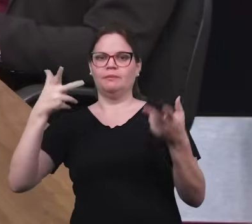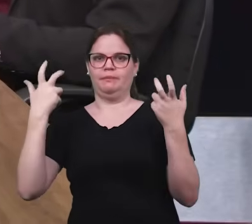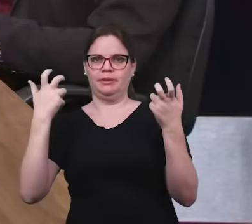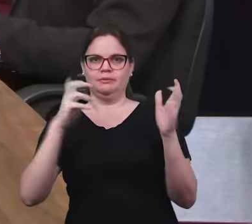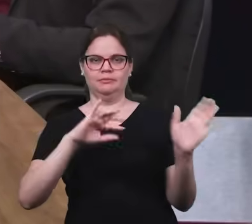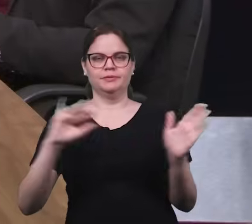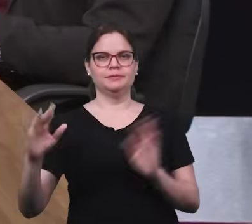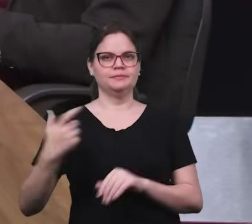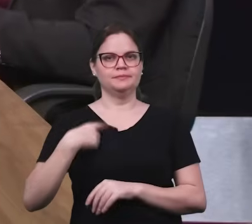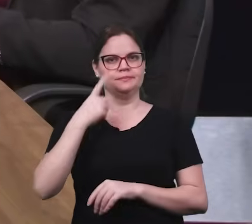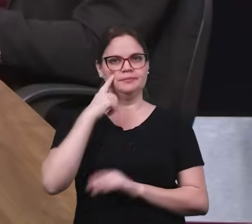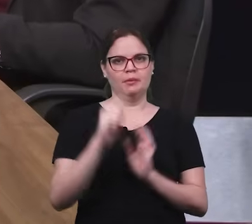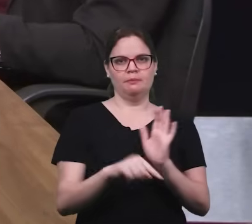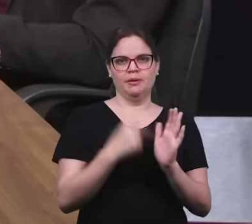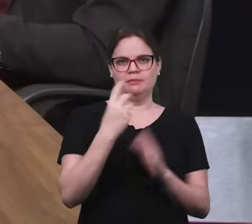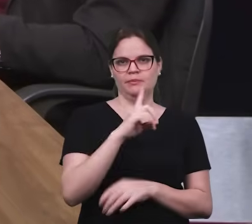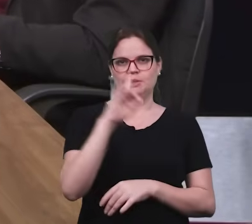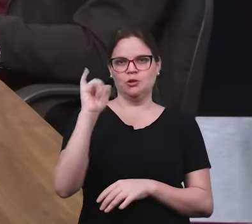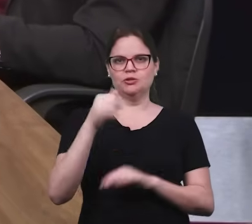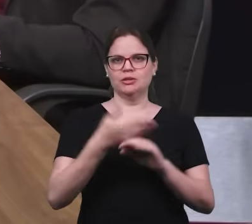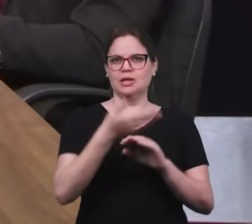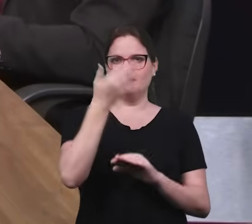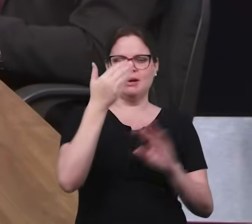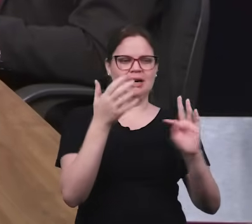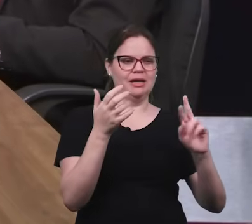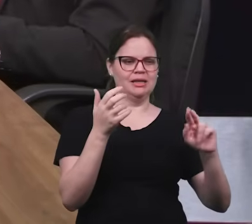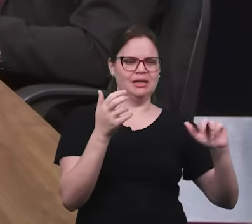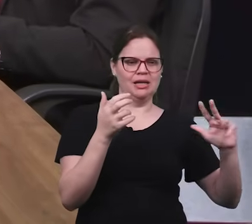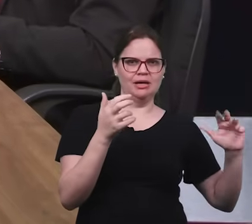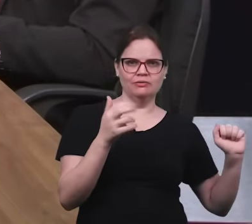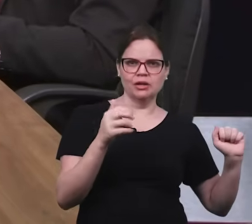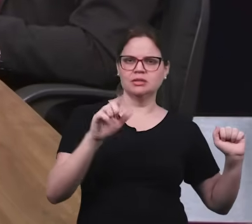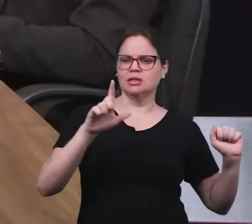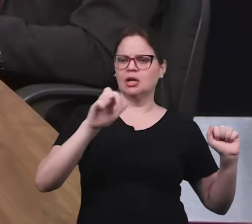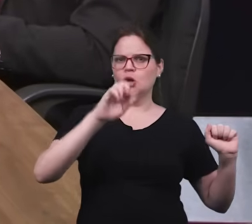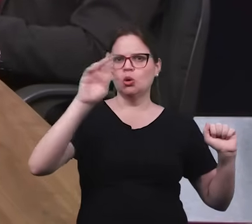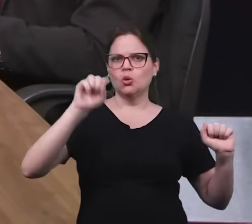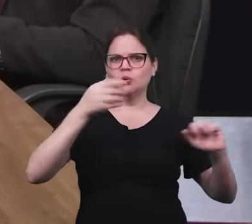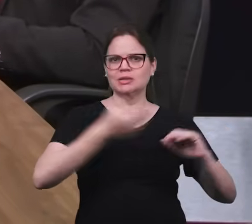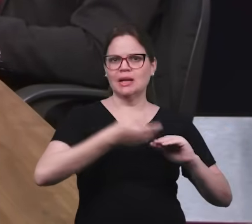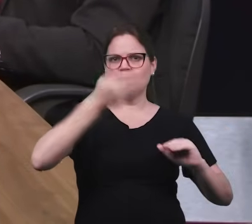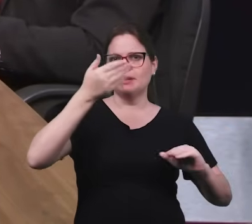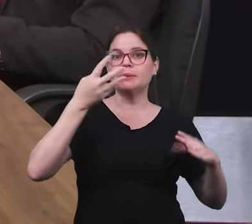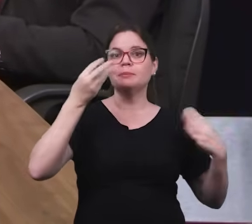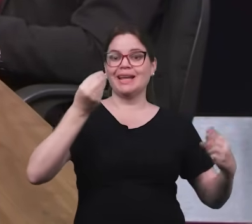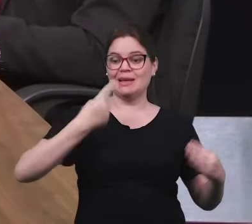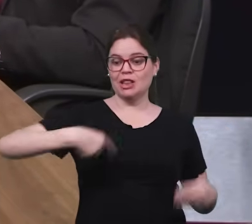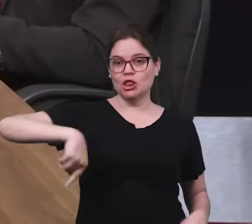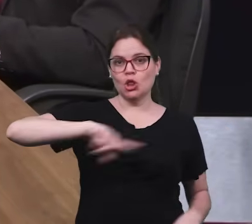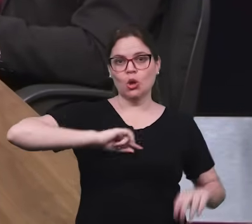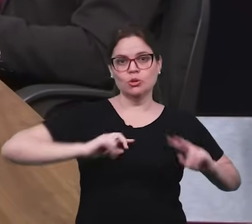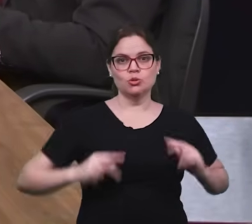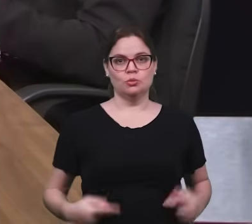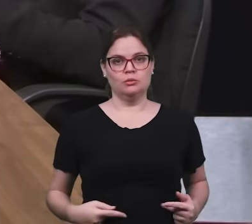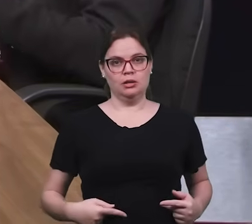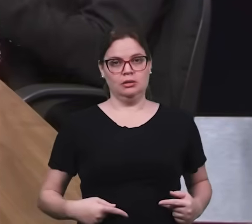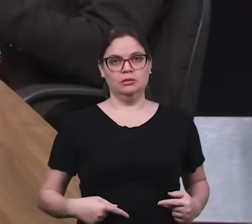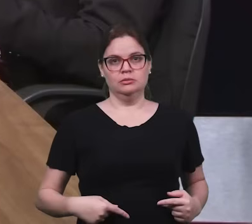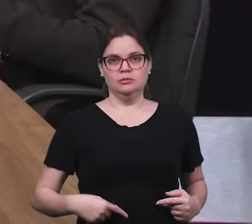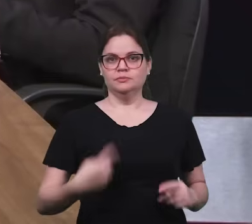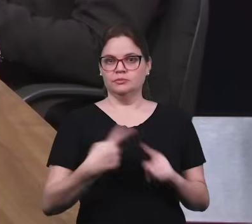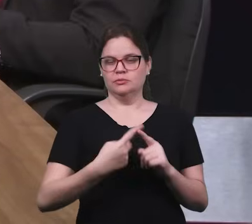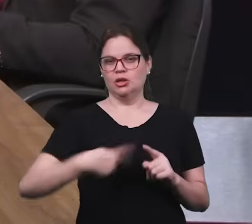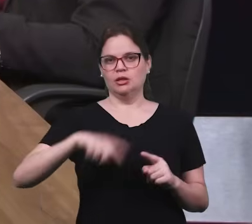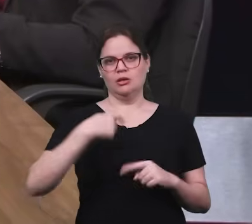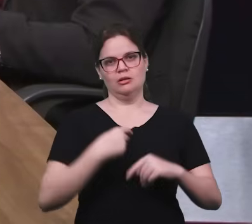primeiro dia, a questão da luz, separação da luz e das trevas, Deus ele fez isso em favor do homem. É por nossa causa, pela